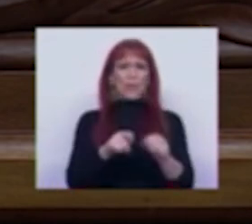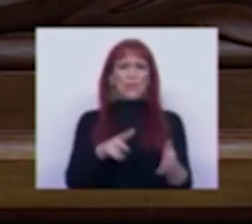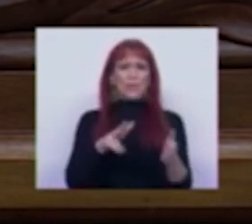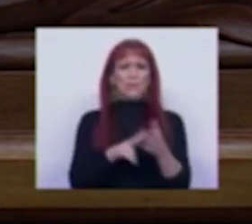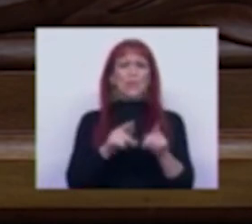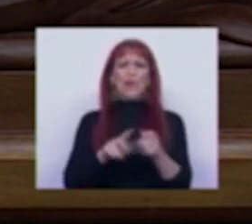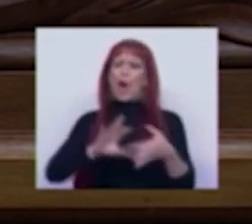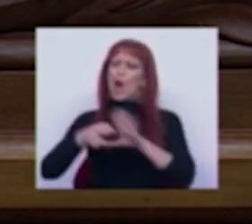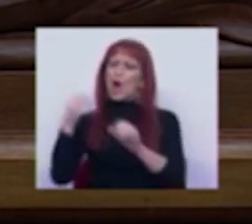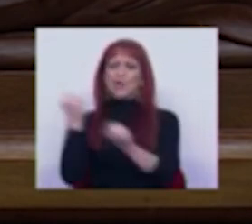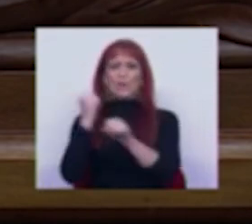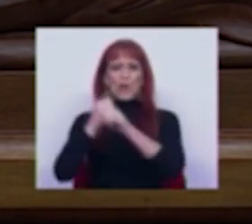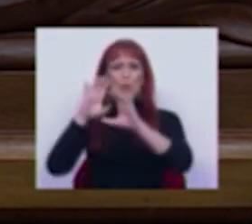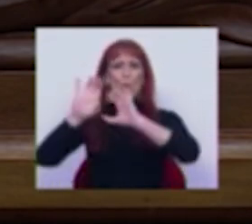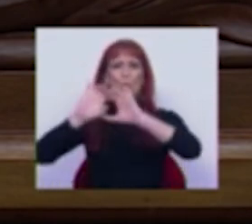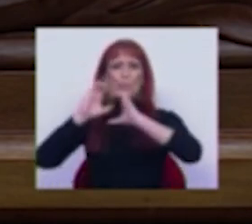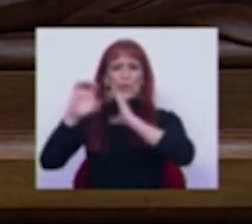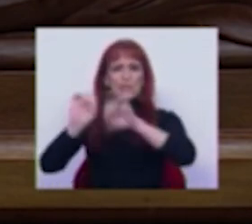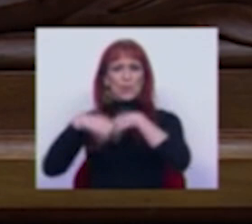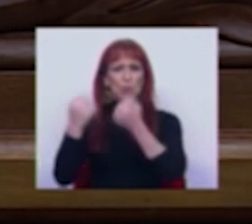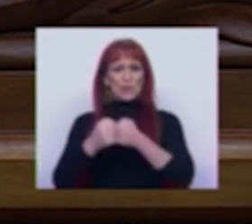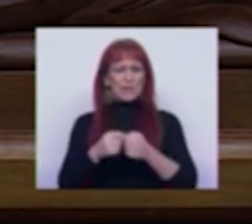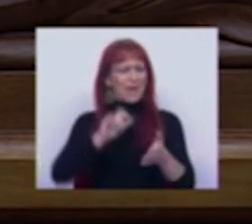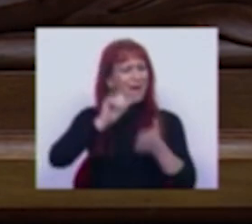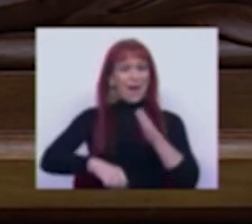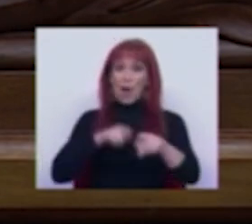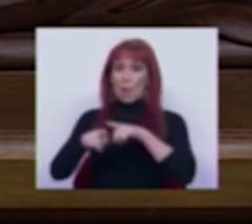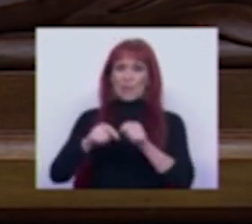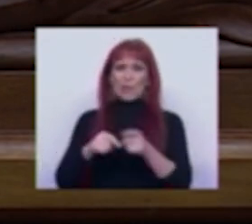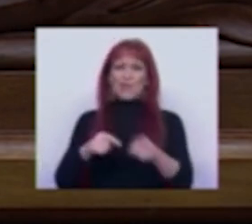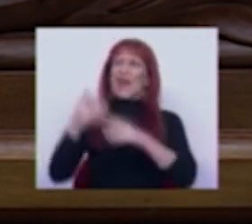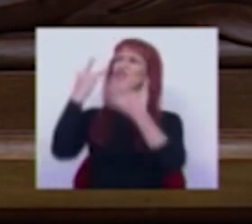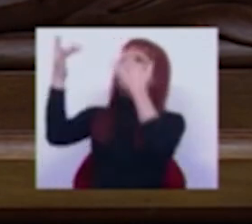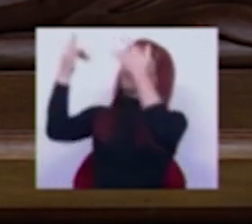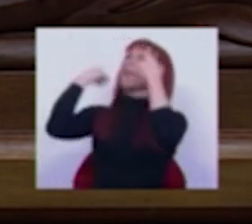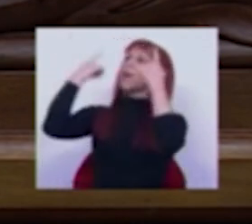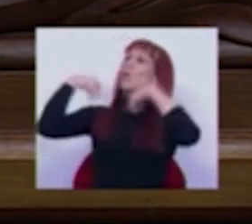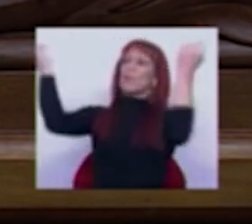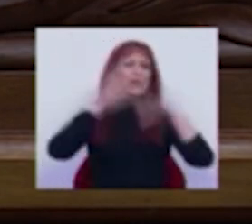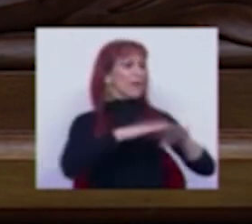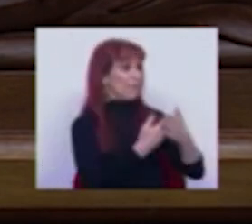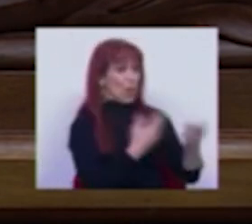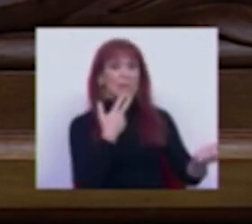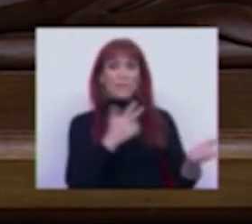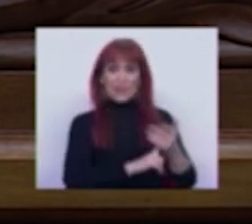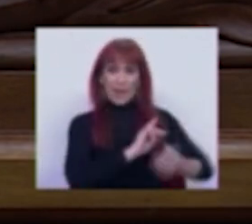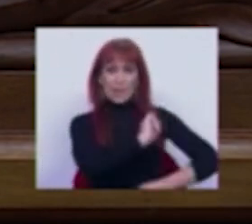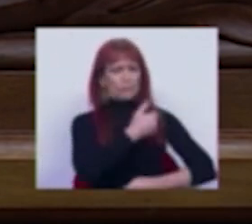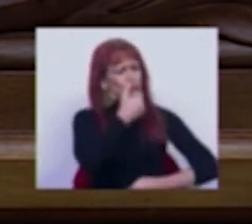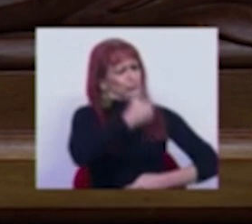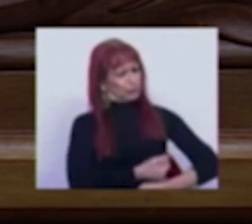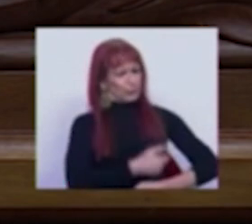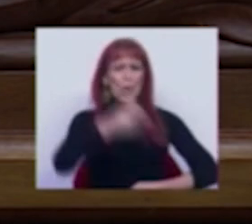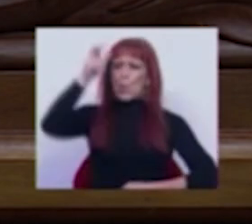lógica de funcionamento da comunicação social. De renúncia à política espetáculo e de reforço da verdade e da competência.